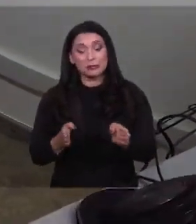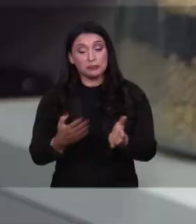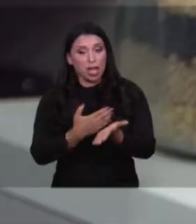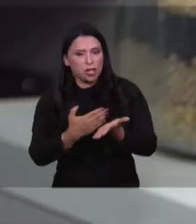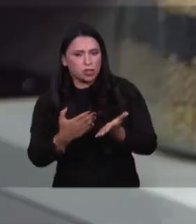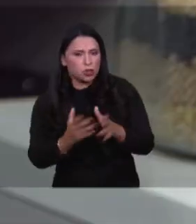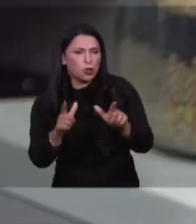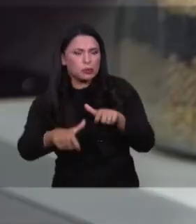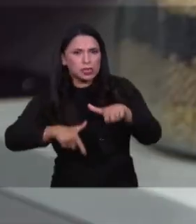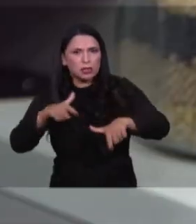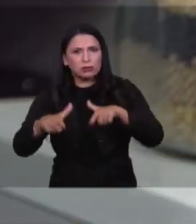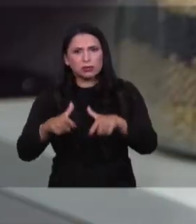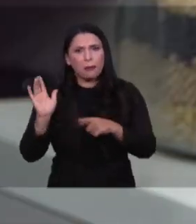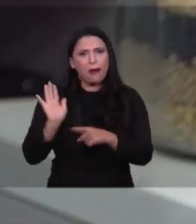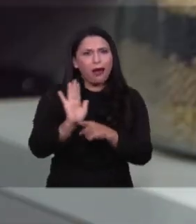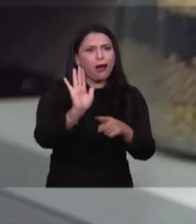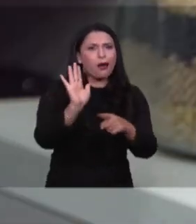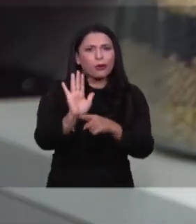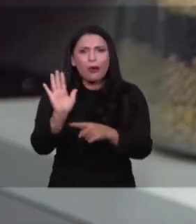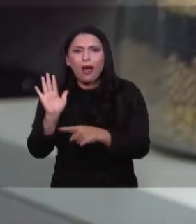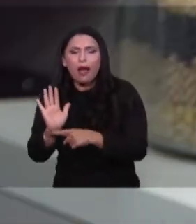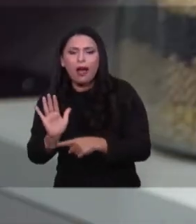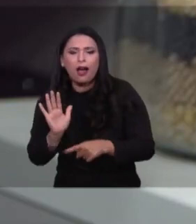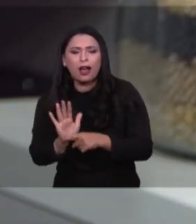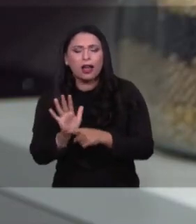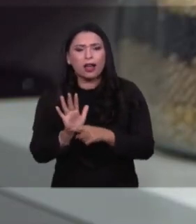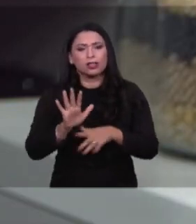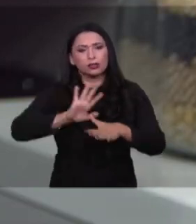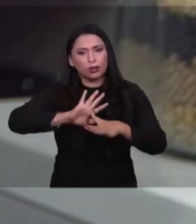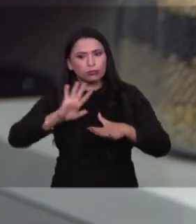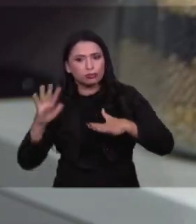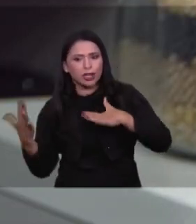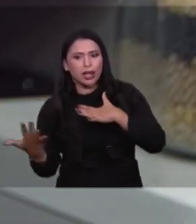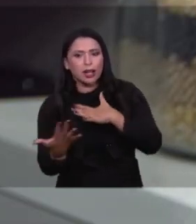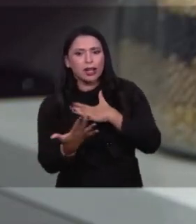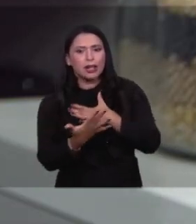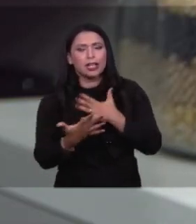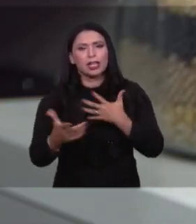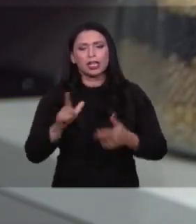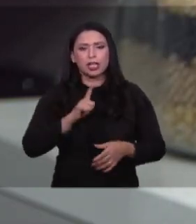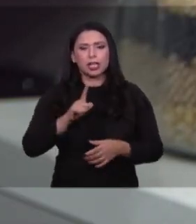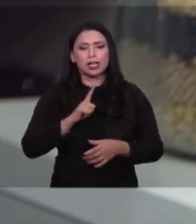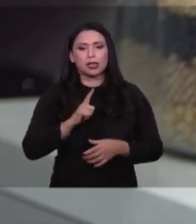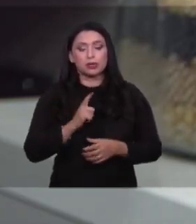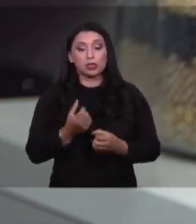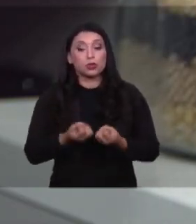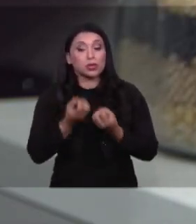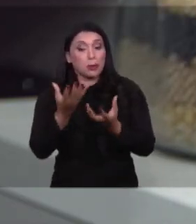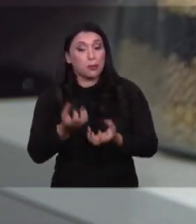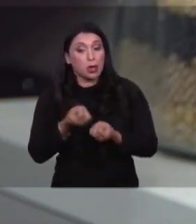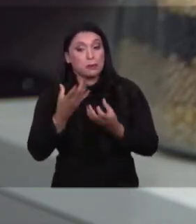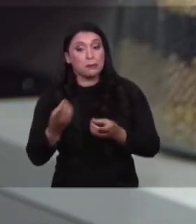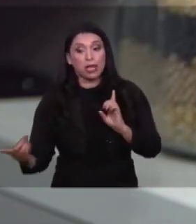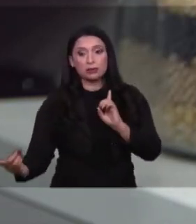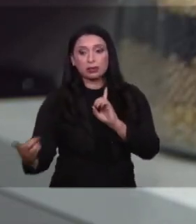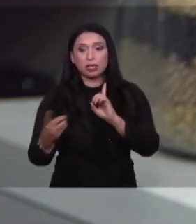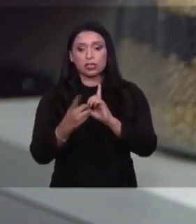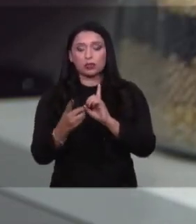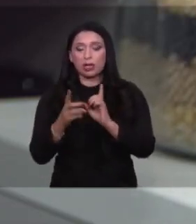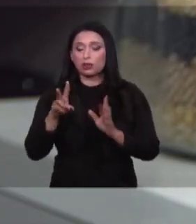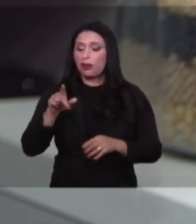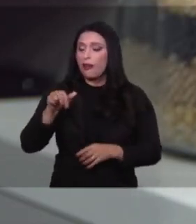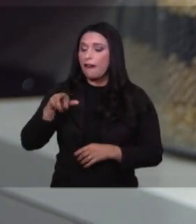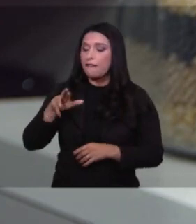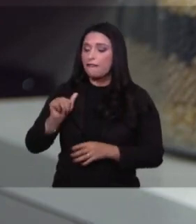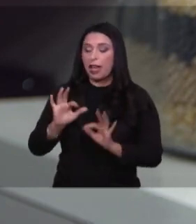ampliar, né, essa ajuda, né, da linguagem de Libras nos depoimentos, né, não só da vara de família, como